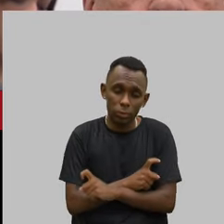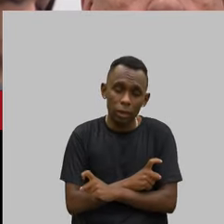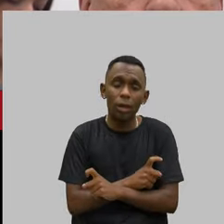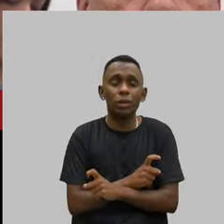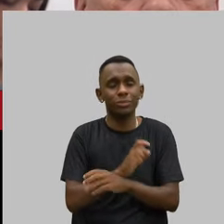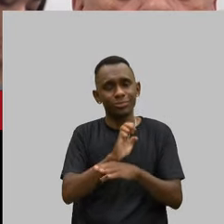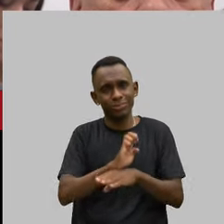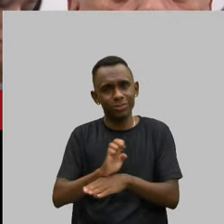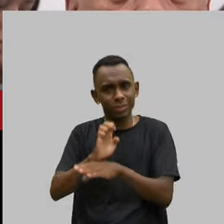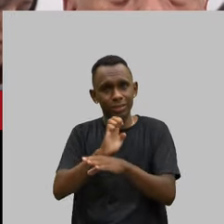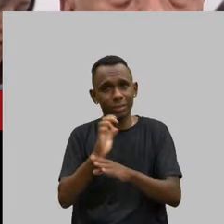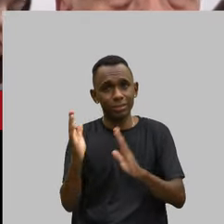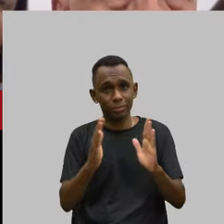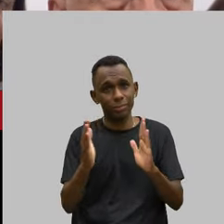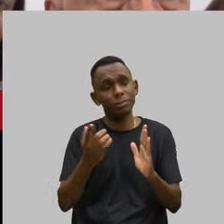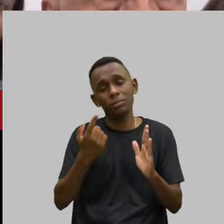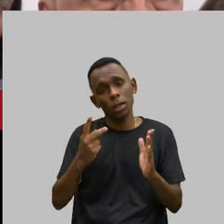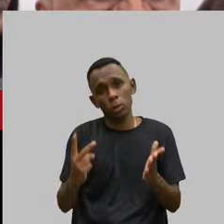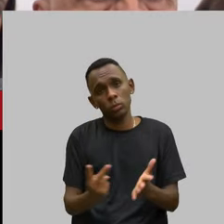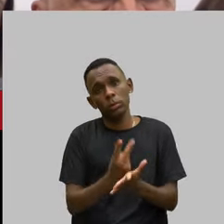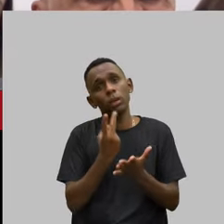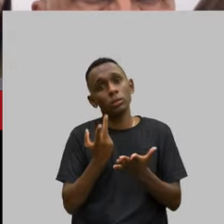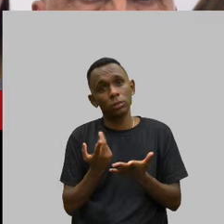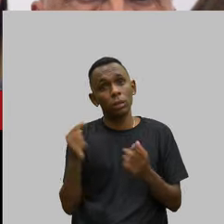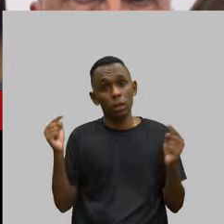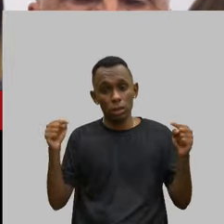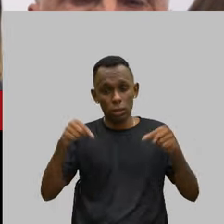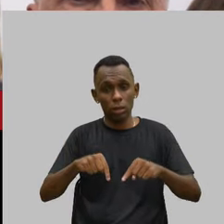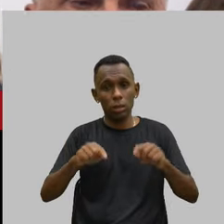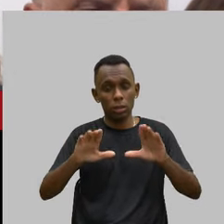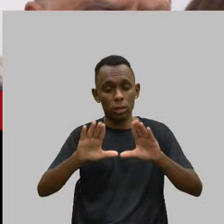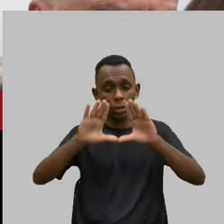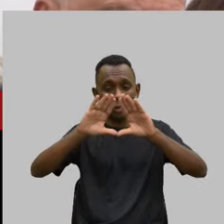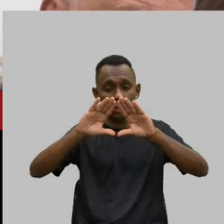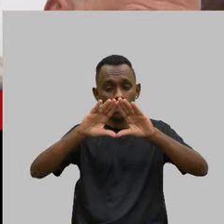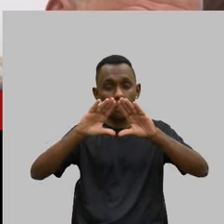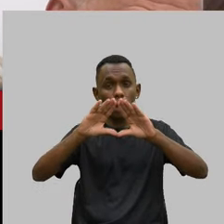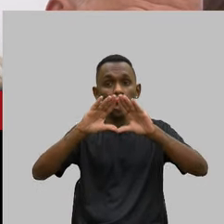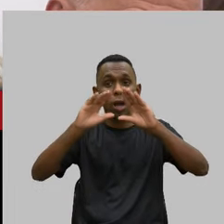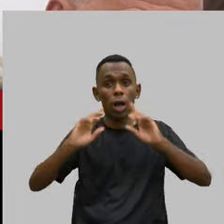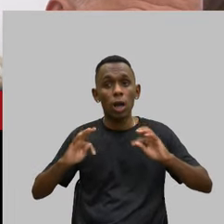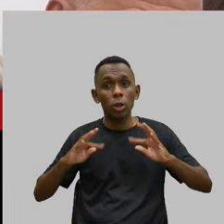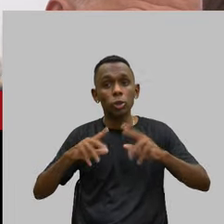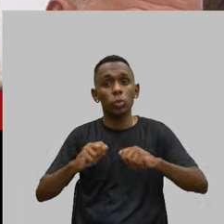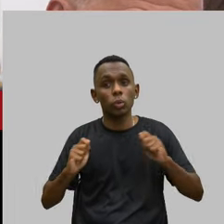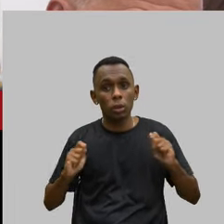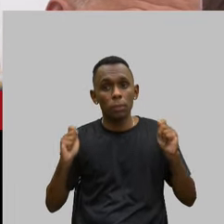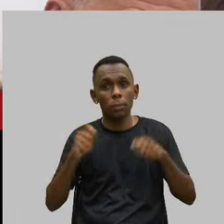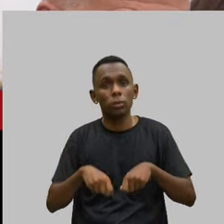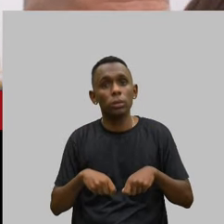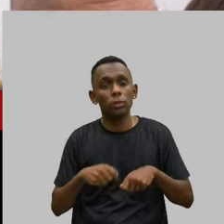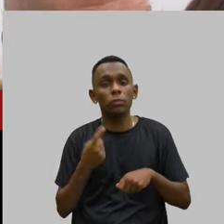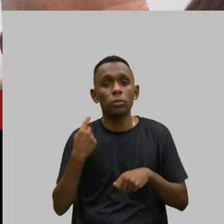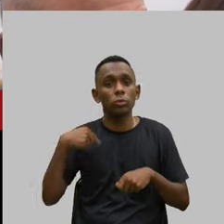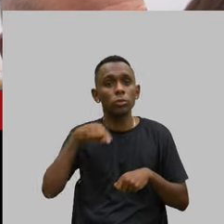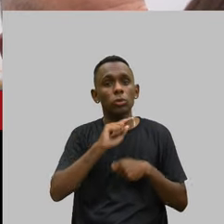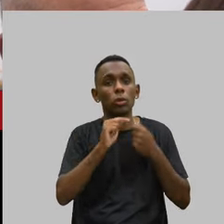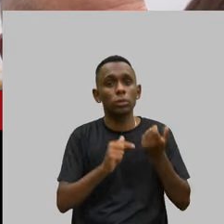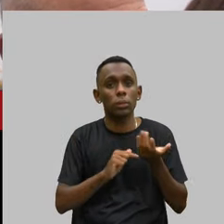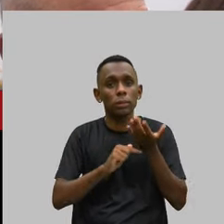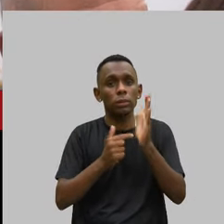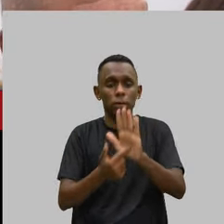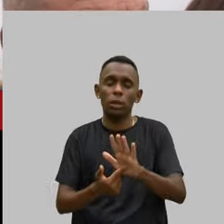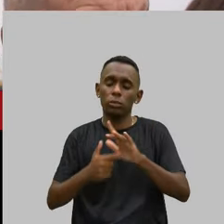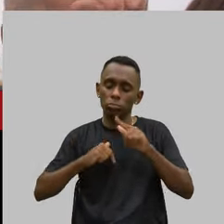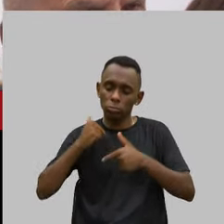eh sensível a isso tanto que aqui na Assembleia tudo que é possível a gente tem apresentado aqui todos os esforços